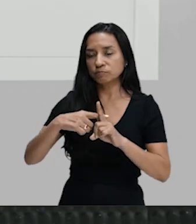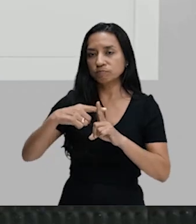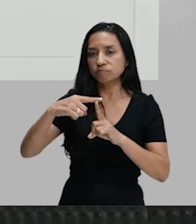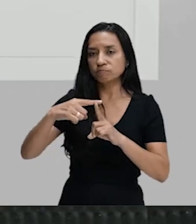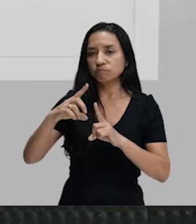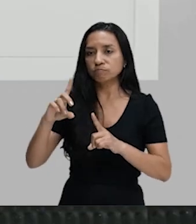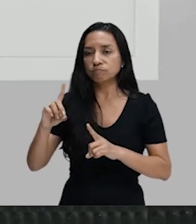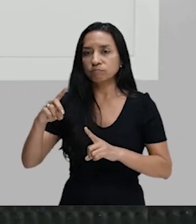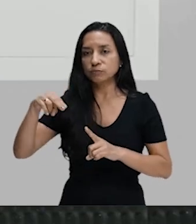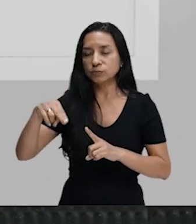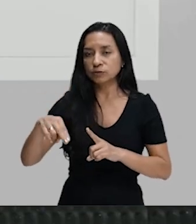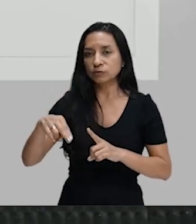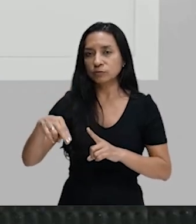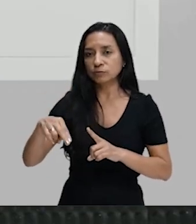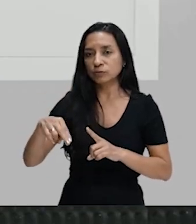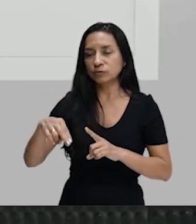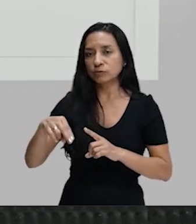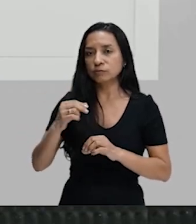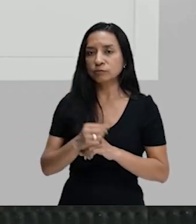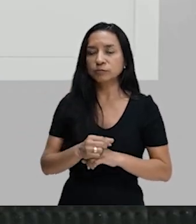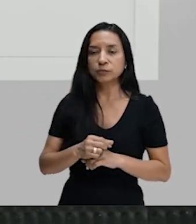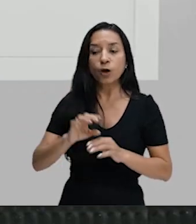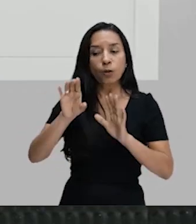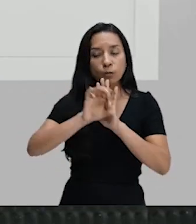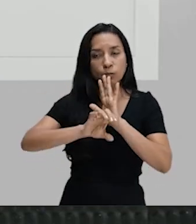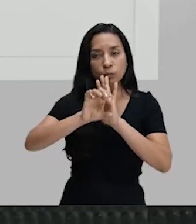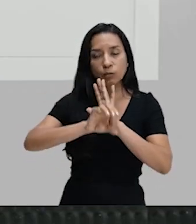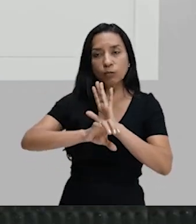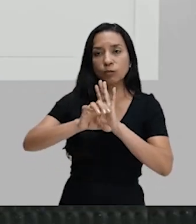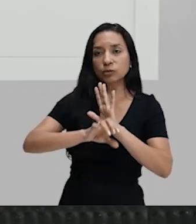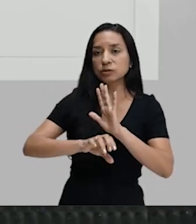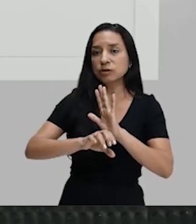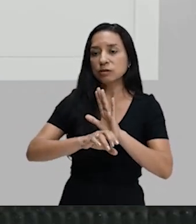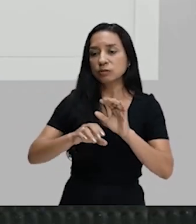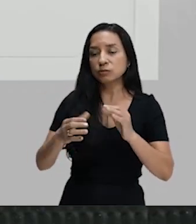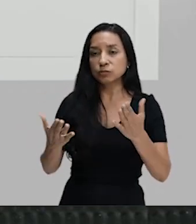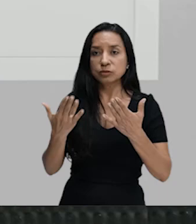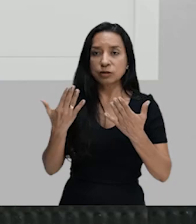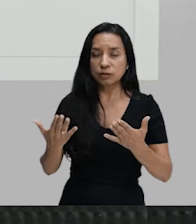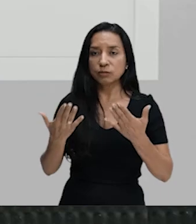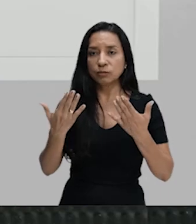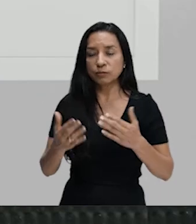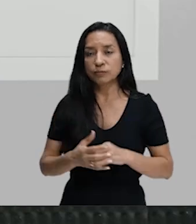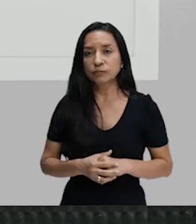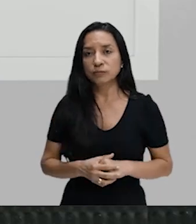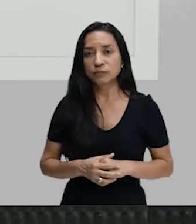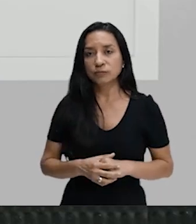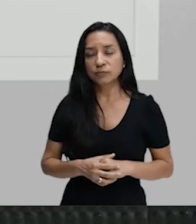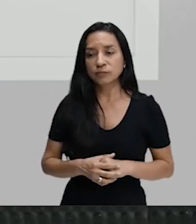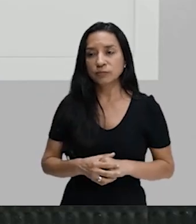calor de uma fonte fria, né? Então calor